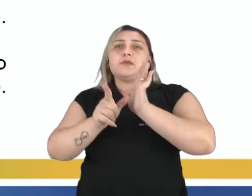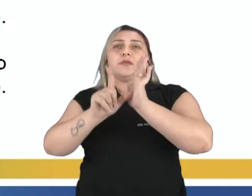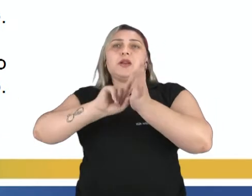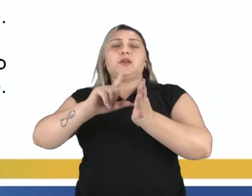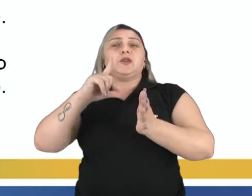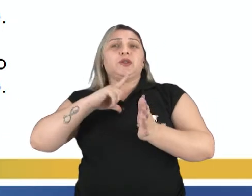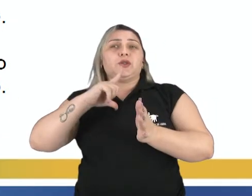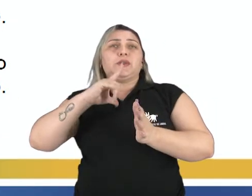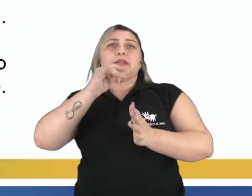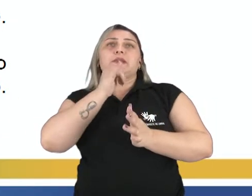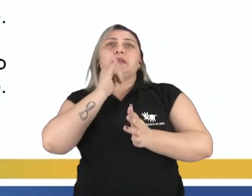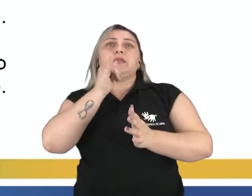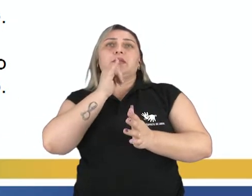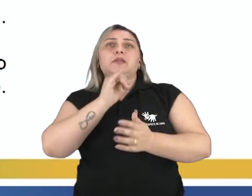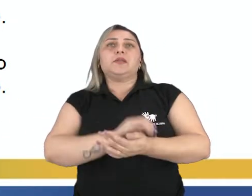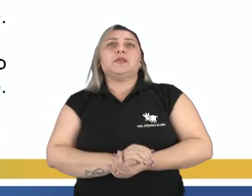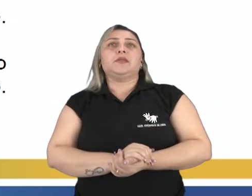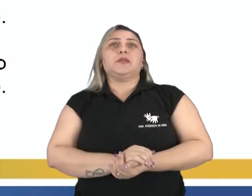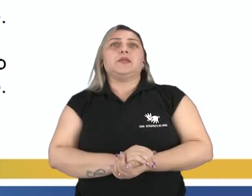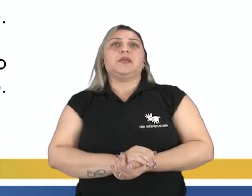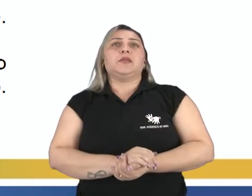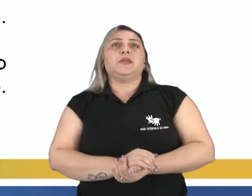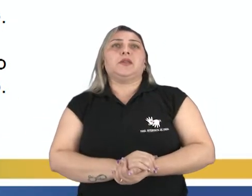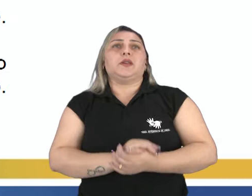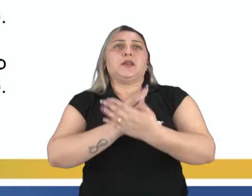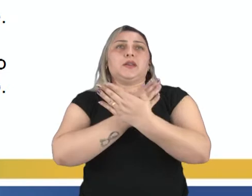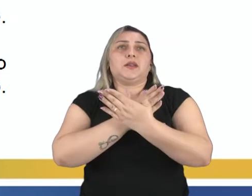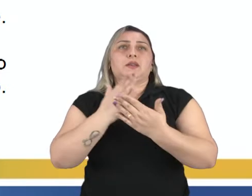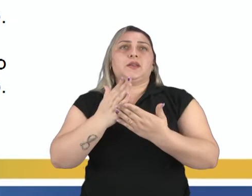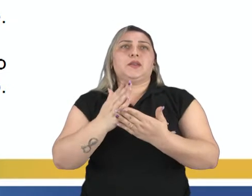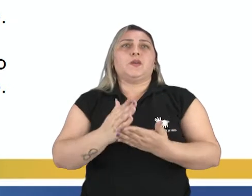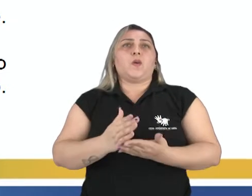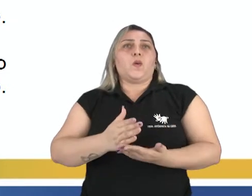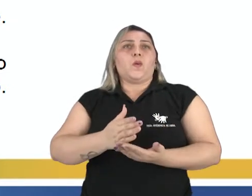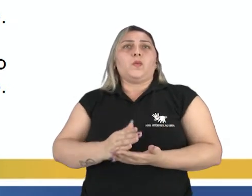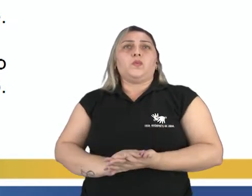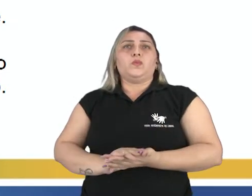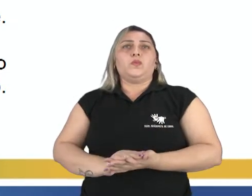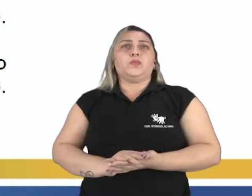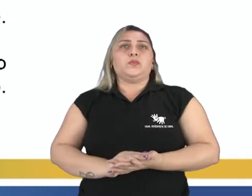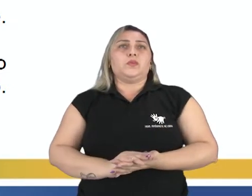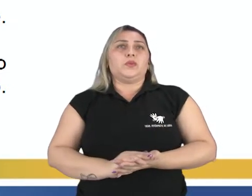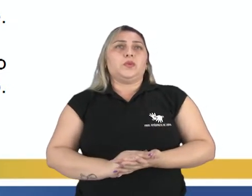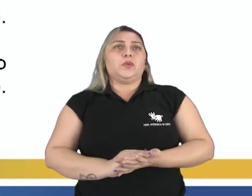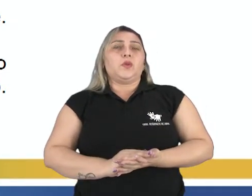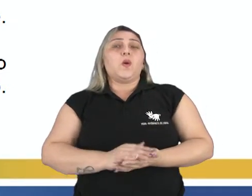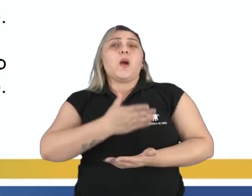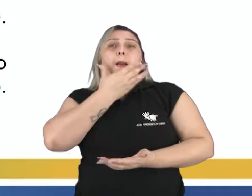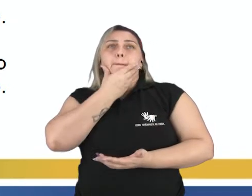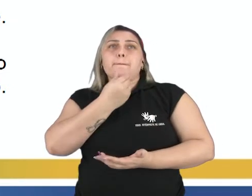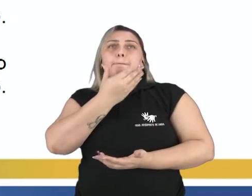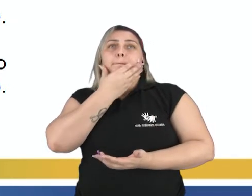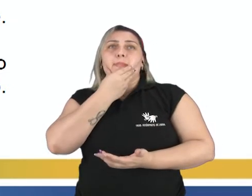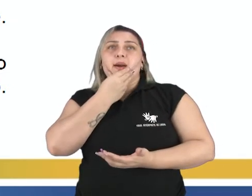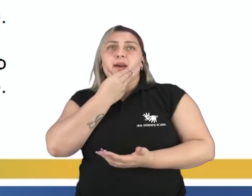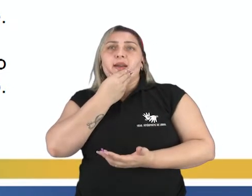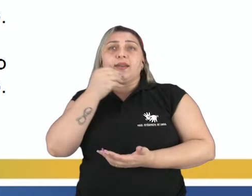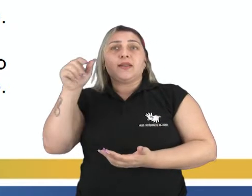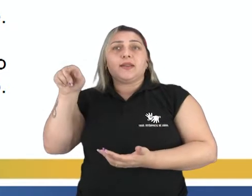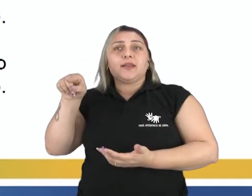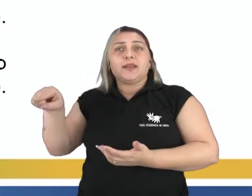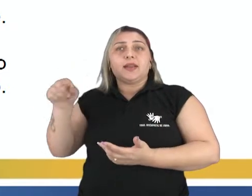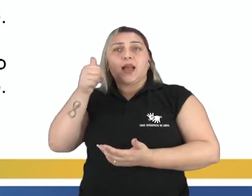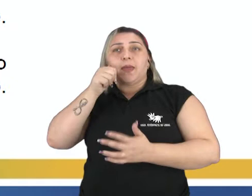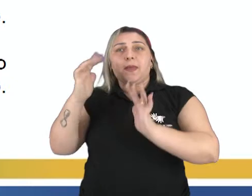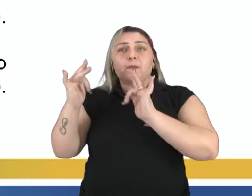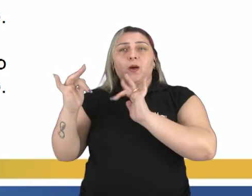também tinha um exemplo tá crise o seguinte olha ele inicia a história dele assim né na introdução um rapaz e sua namorada